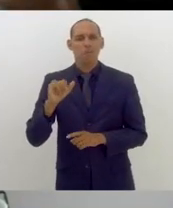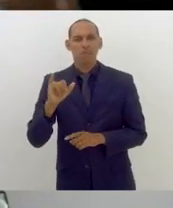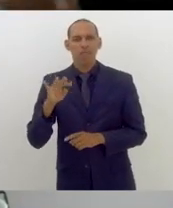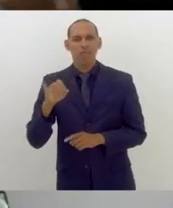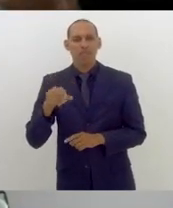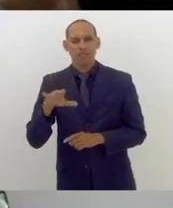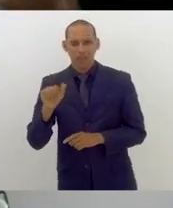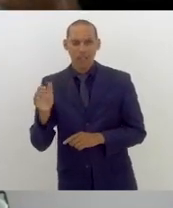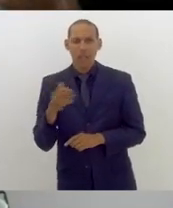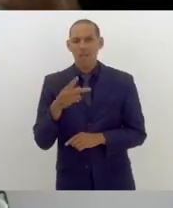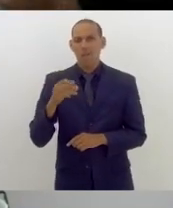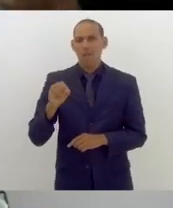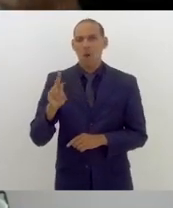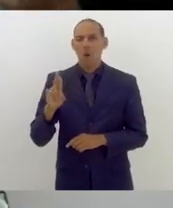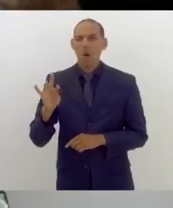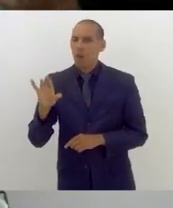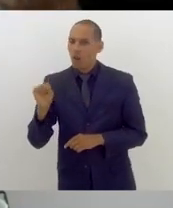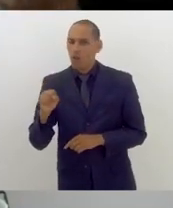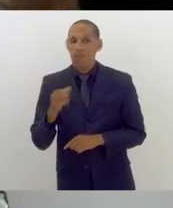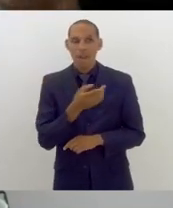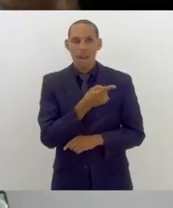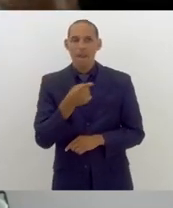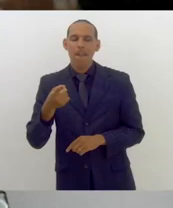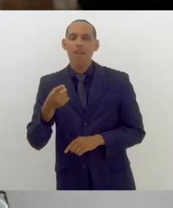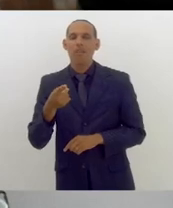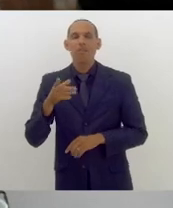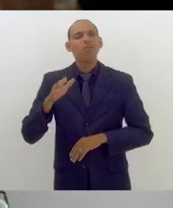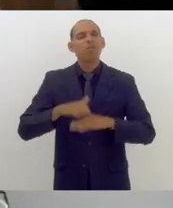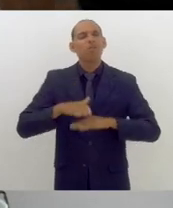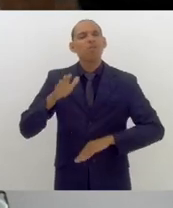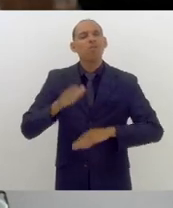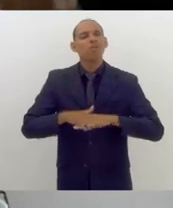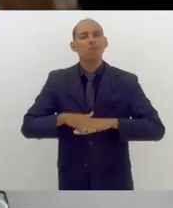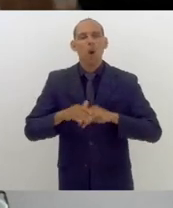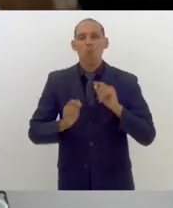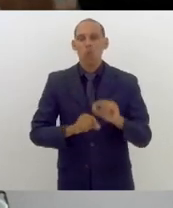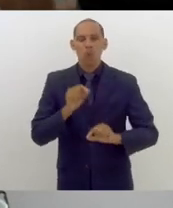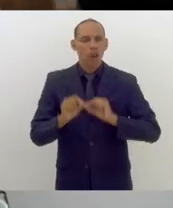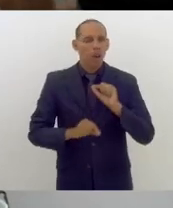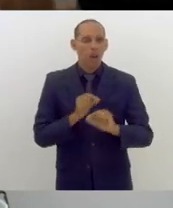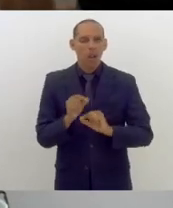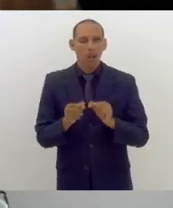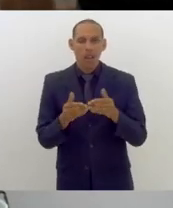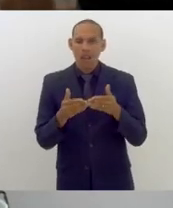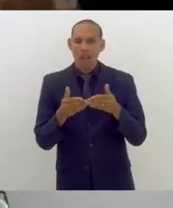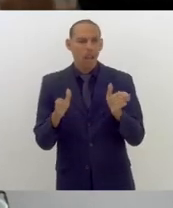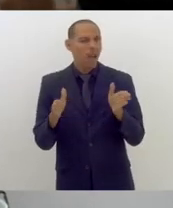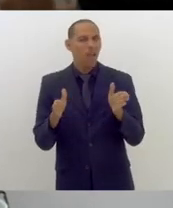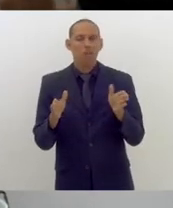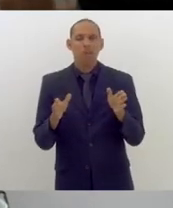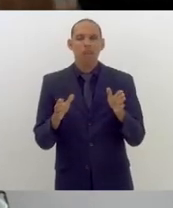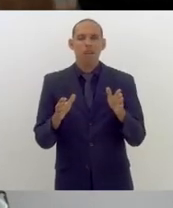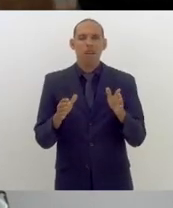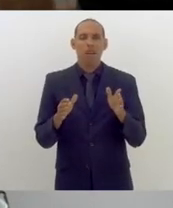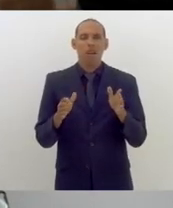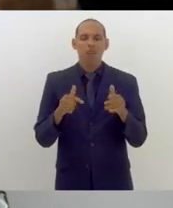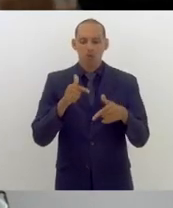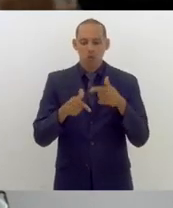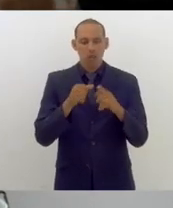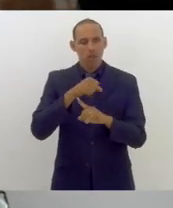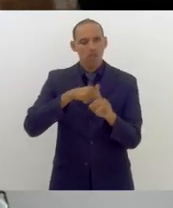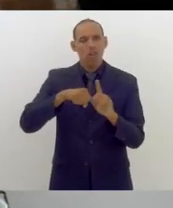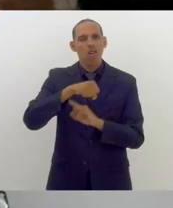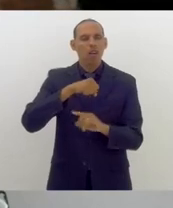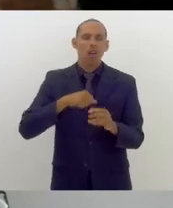Portos para que eles pudessem na prática abrir a questão da função social